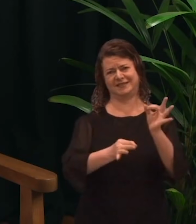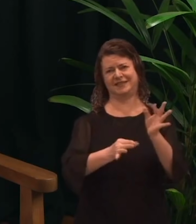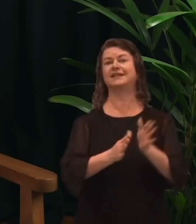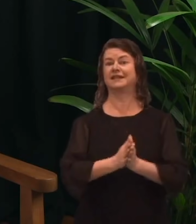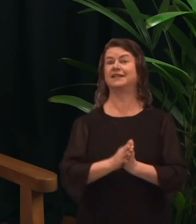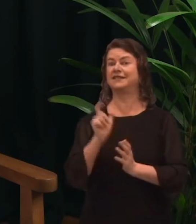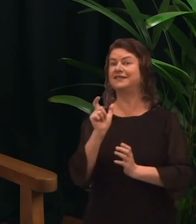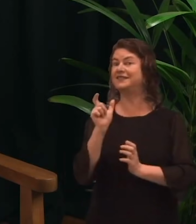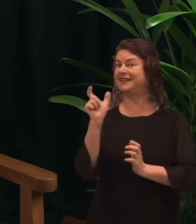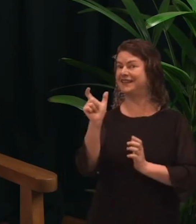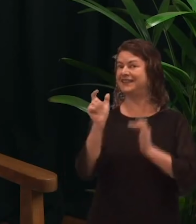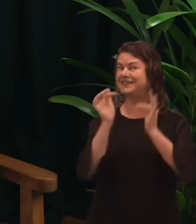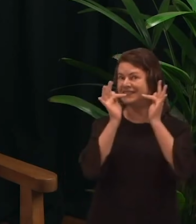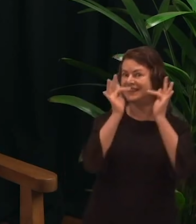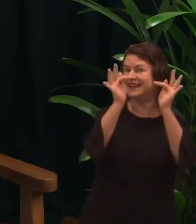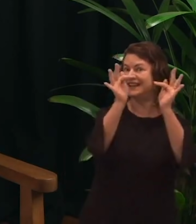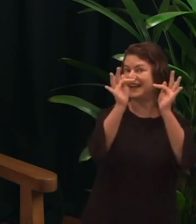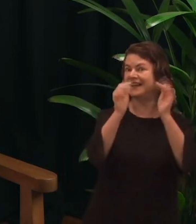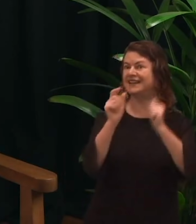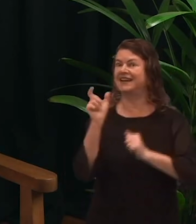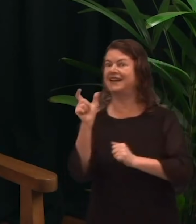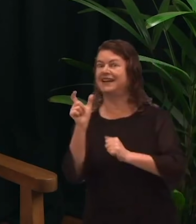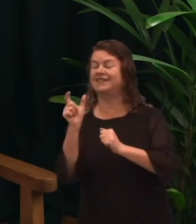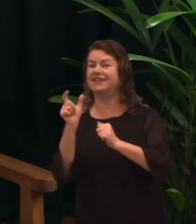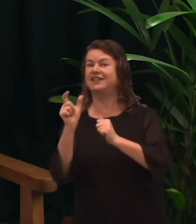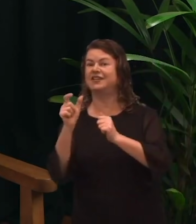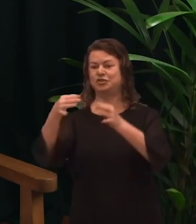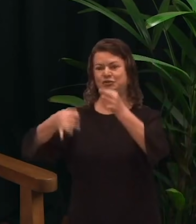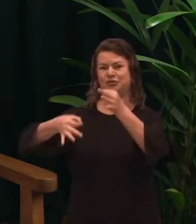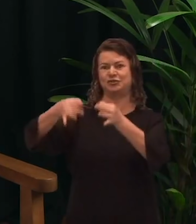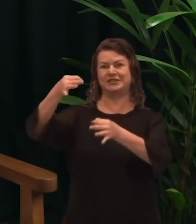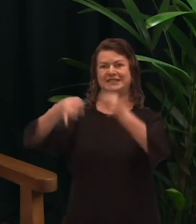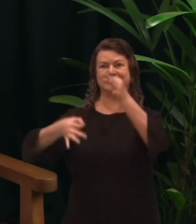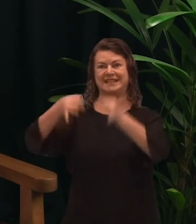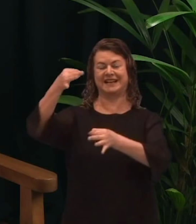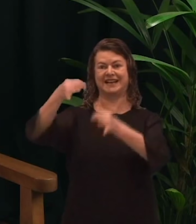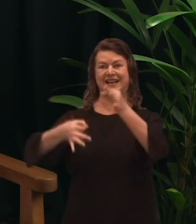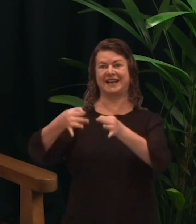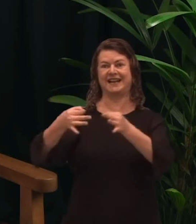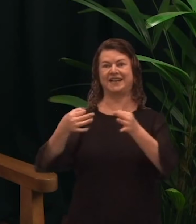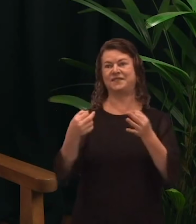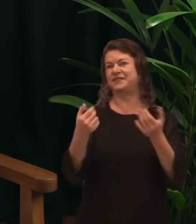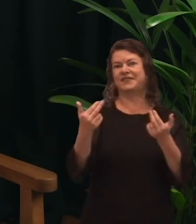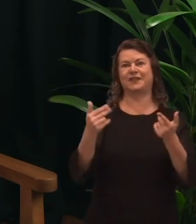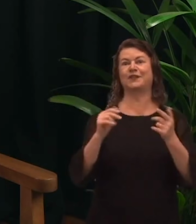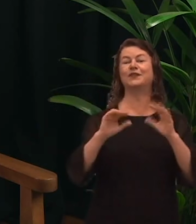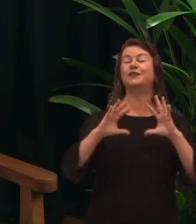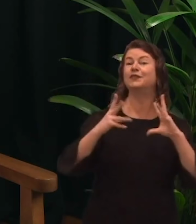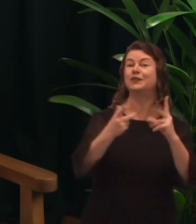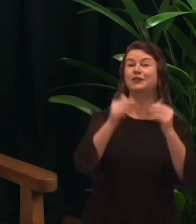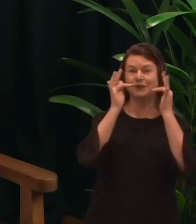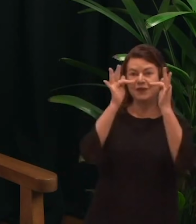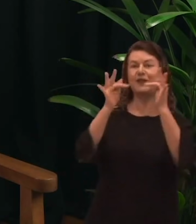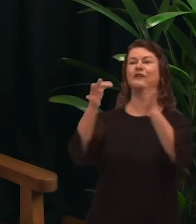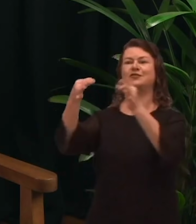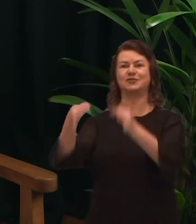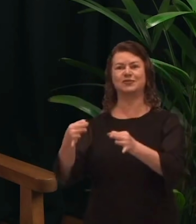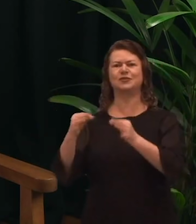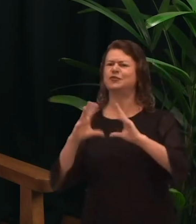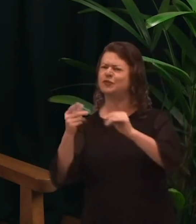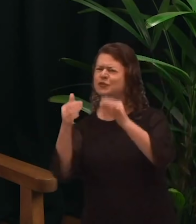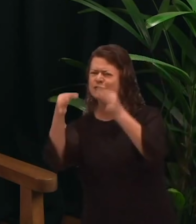palavra fidelidade e a palavra justiça, na verdade, elas formam uma redundância, porque todo fiel é justo e todo